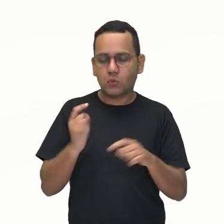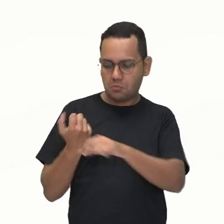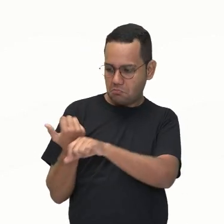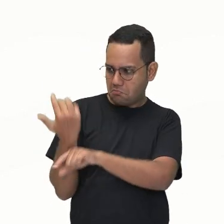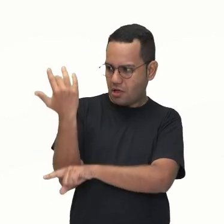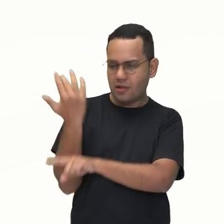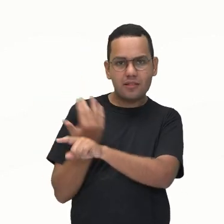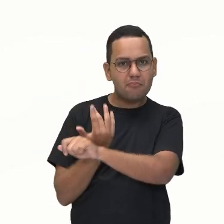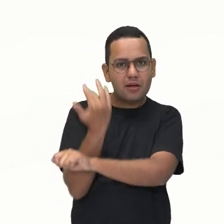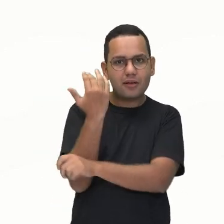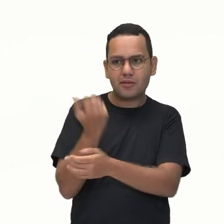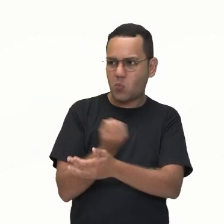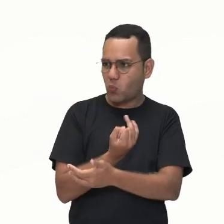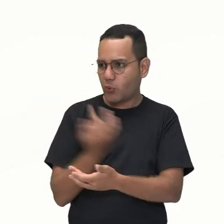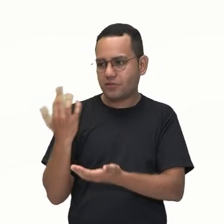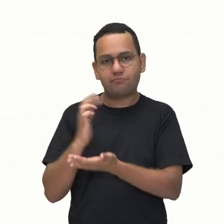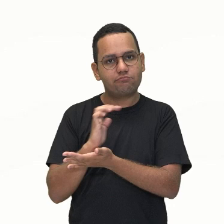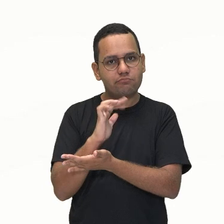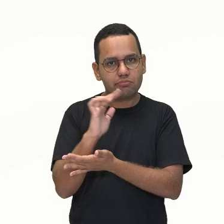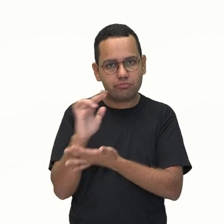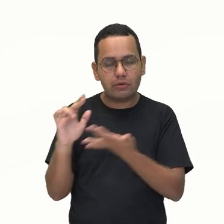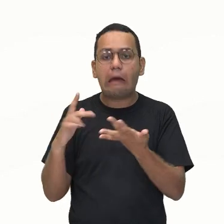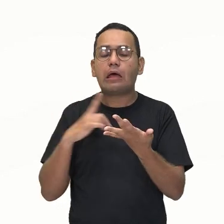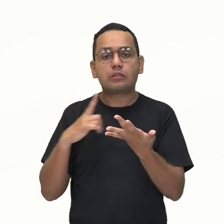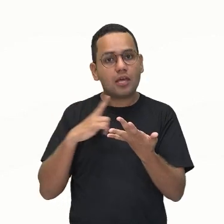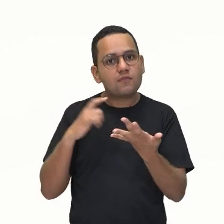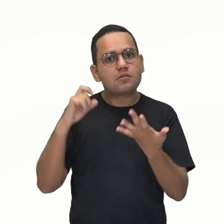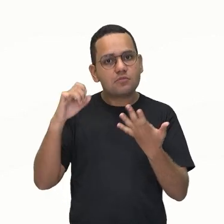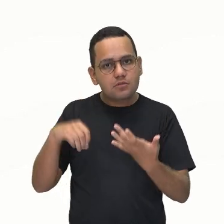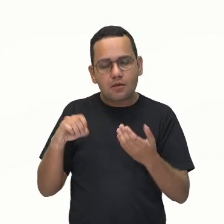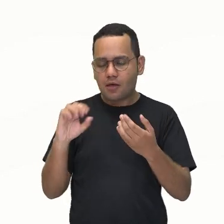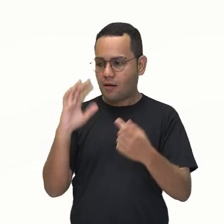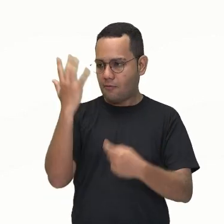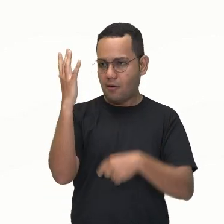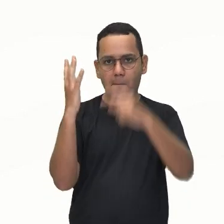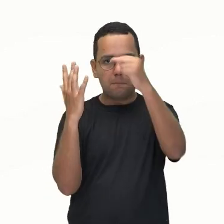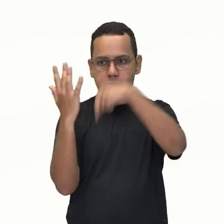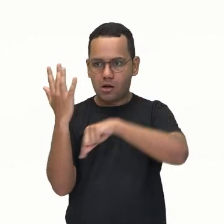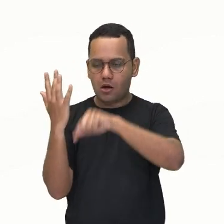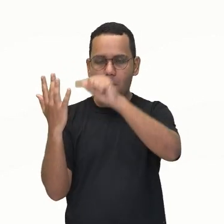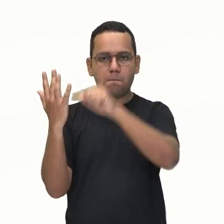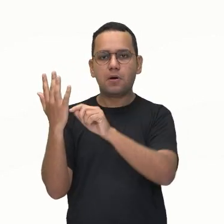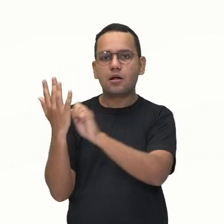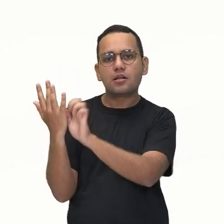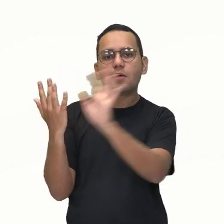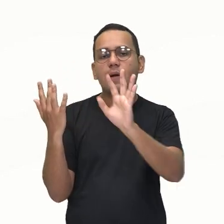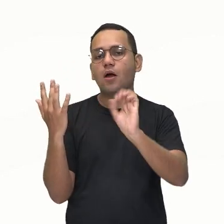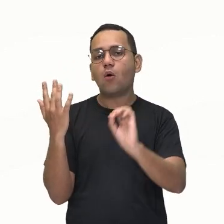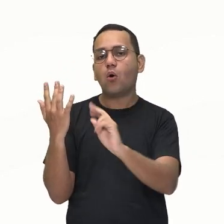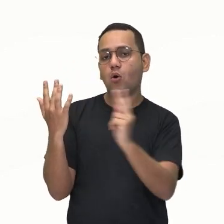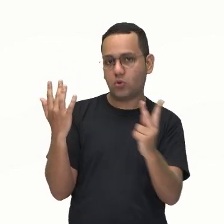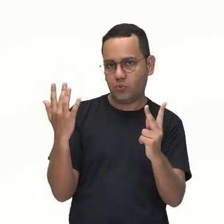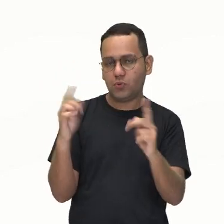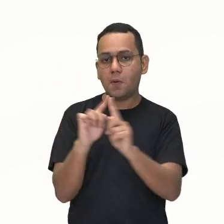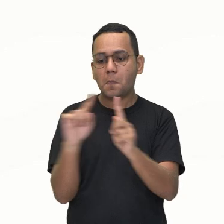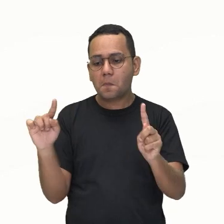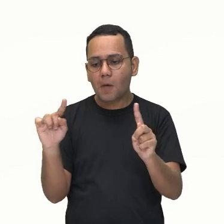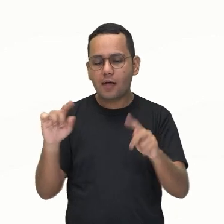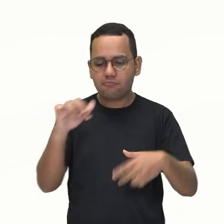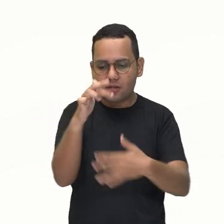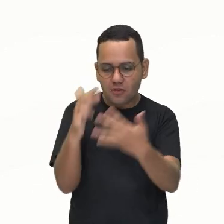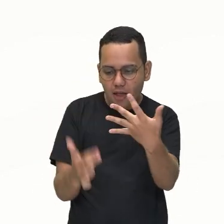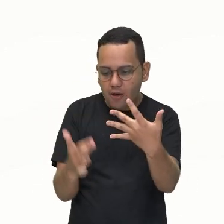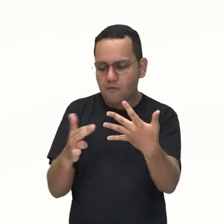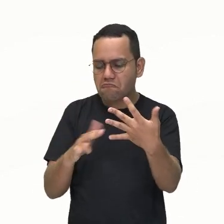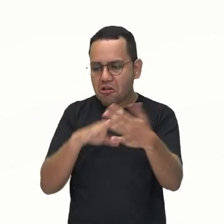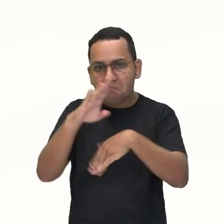a concentração de oxigênio com a fotossíntese, e aí esses seres vivos foram evoluindo também de